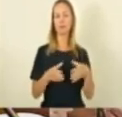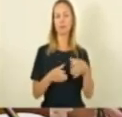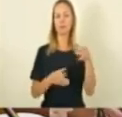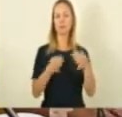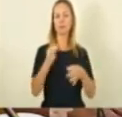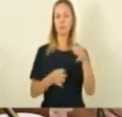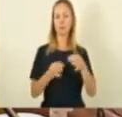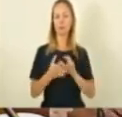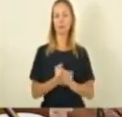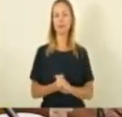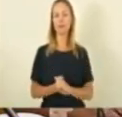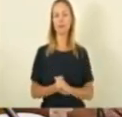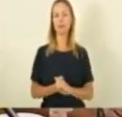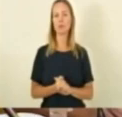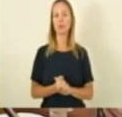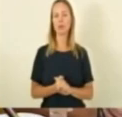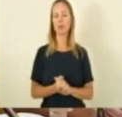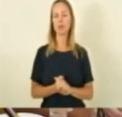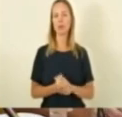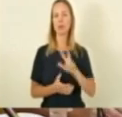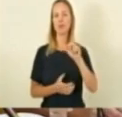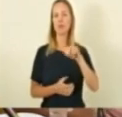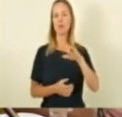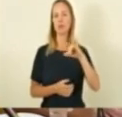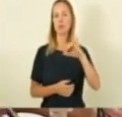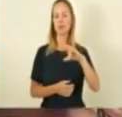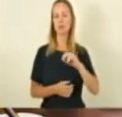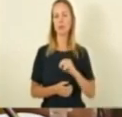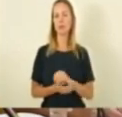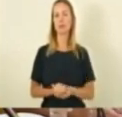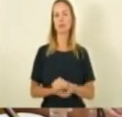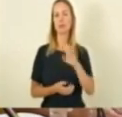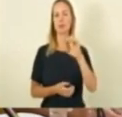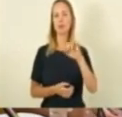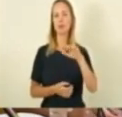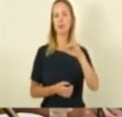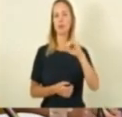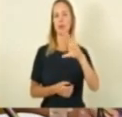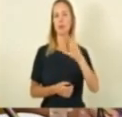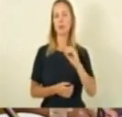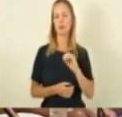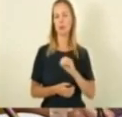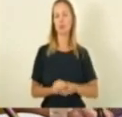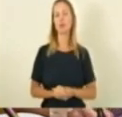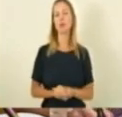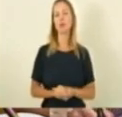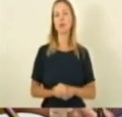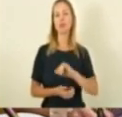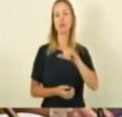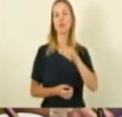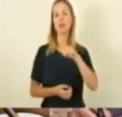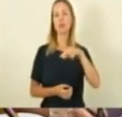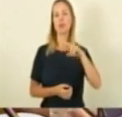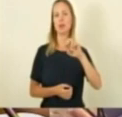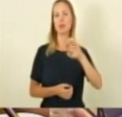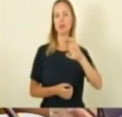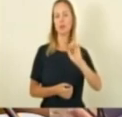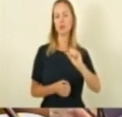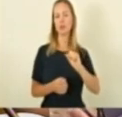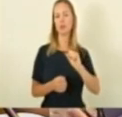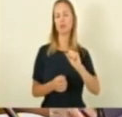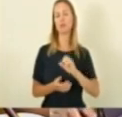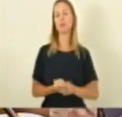Justiça com o voto do deputado Wandir Leite. Deputado Dr. Emílio Mameri. Com o relator, deputado Janete. Com o